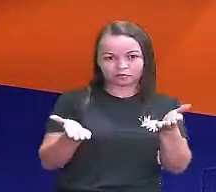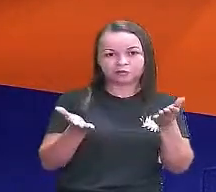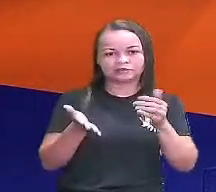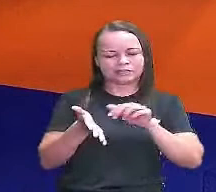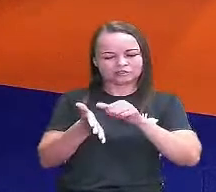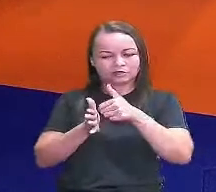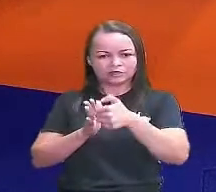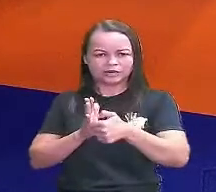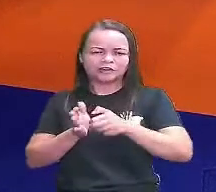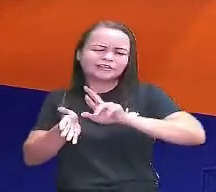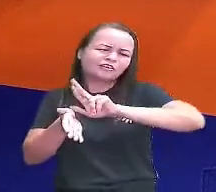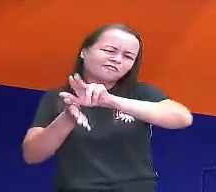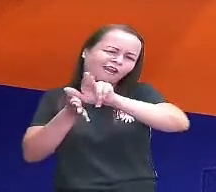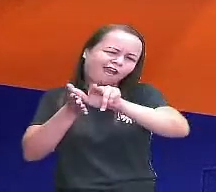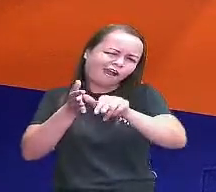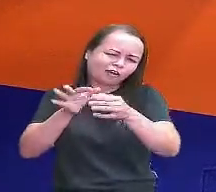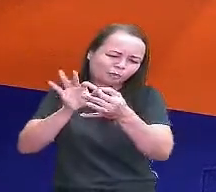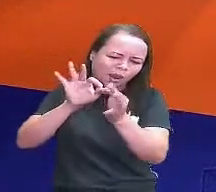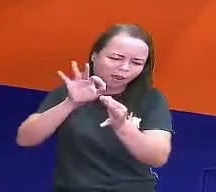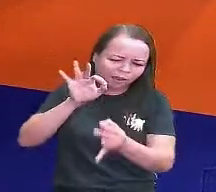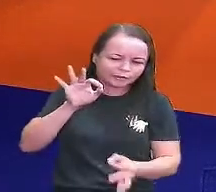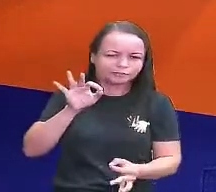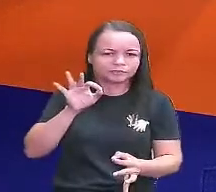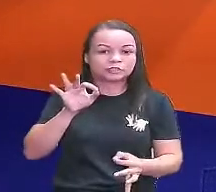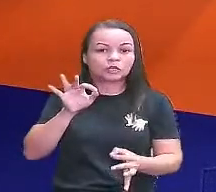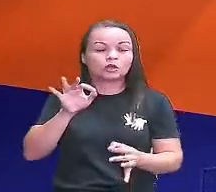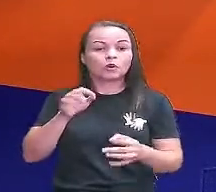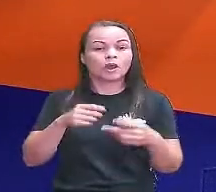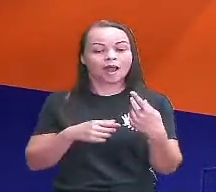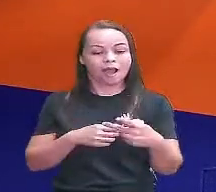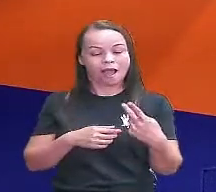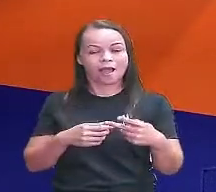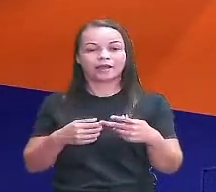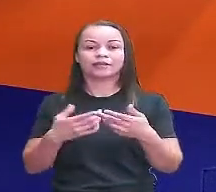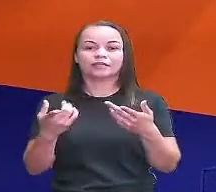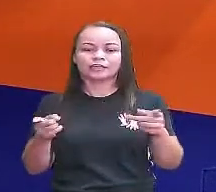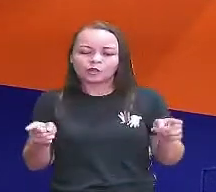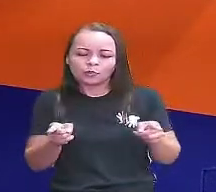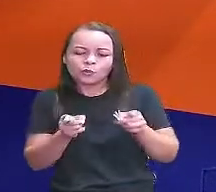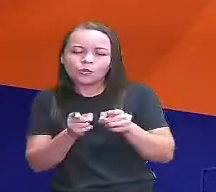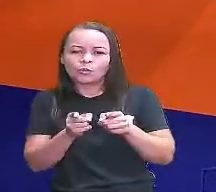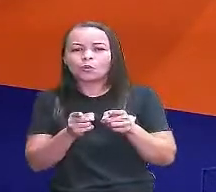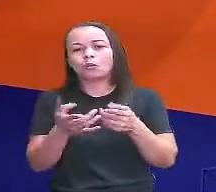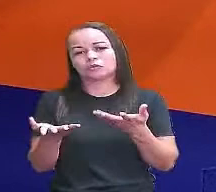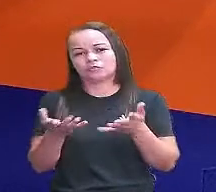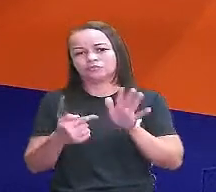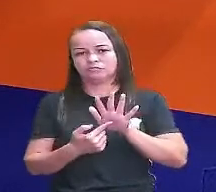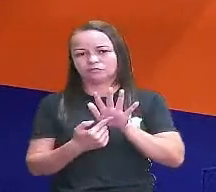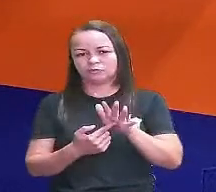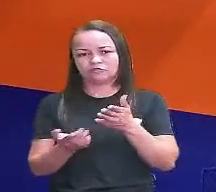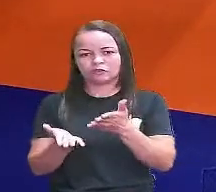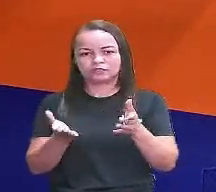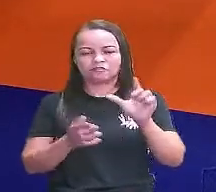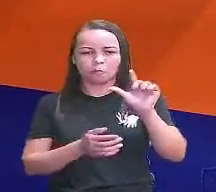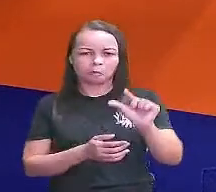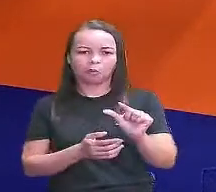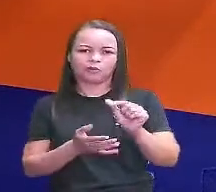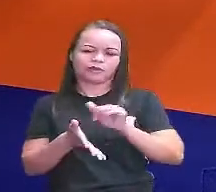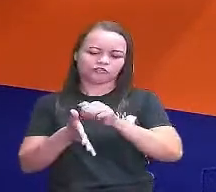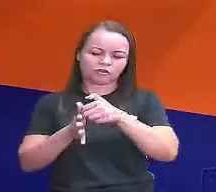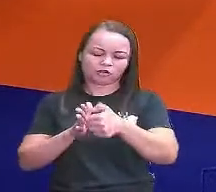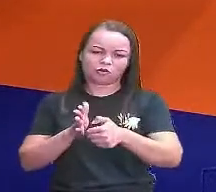existem muitas outras. Como o nosso tempo aqui é curto, eu trouxe apenas poucas fábulas, mas existe